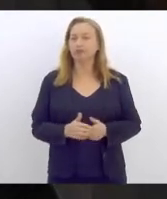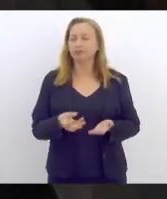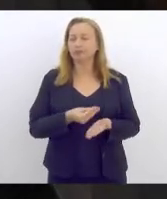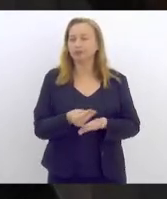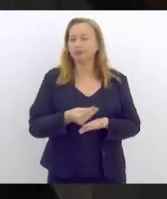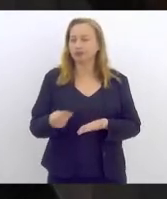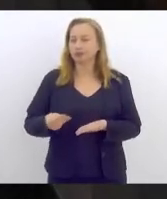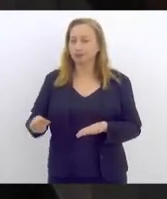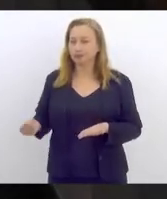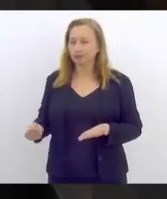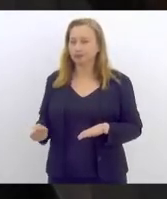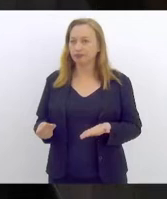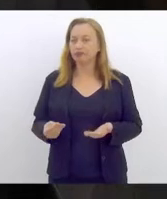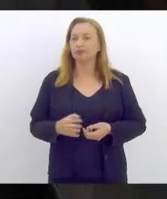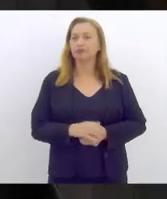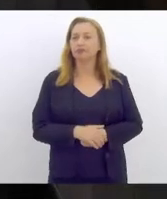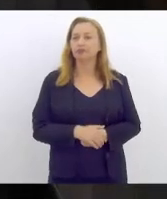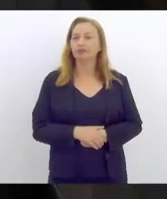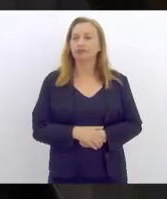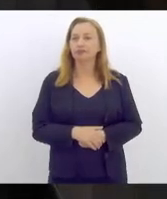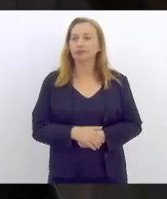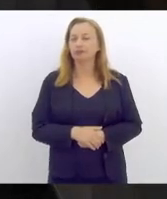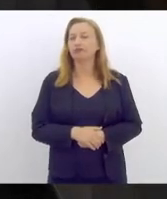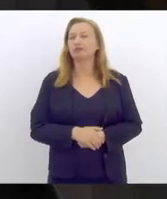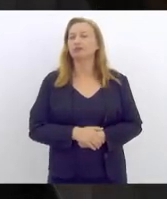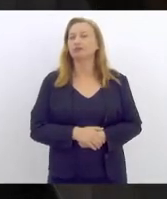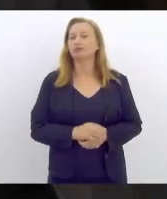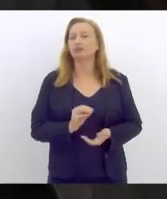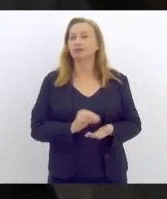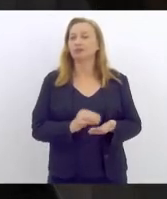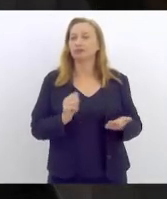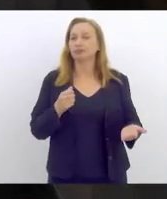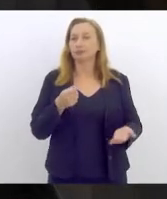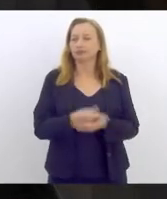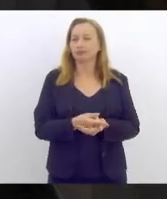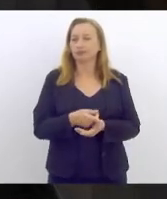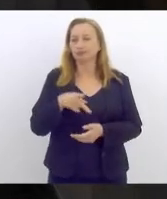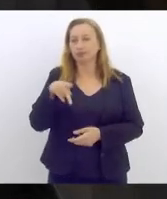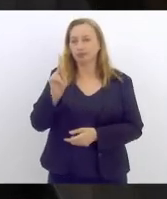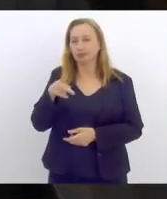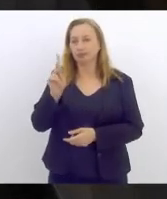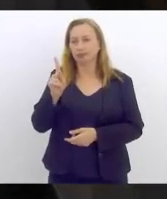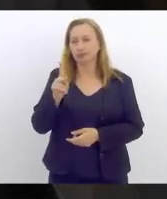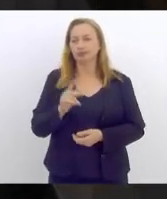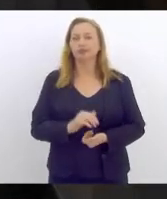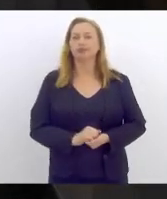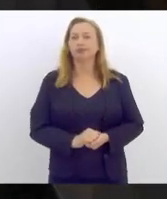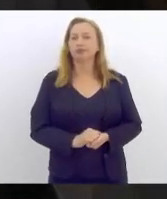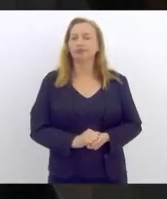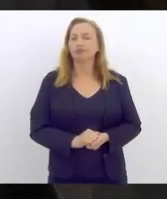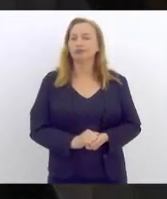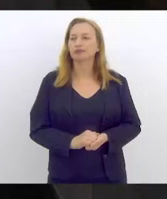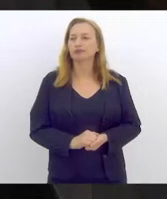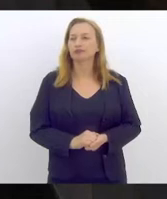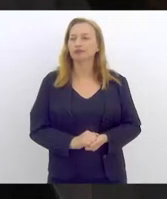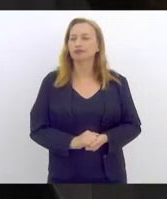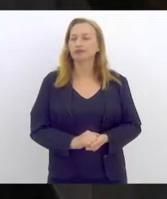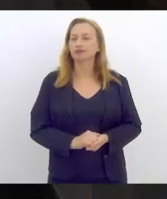distribuição de dividendos da Petrobras por causa desse assalto a mão armada